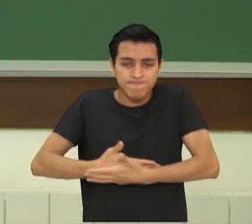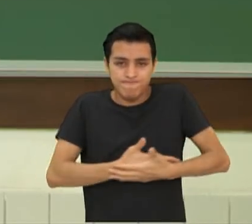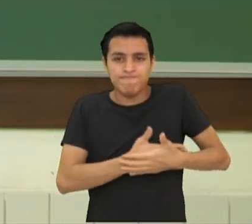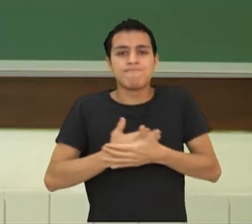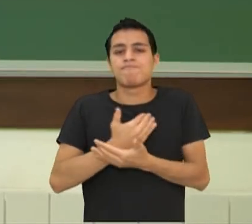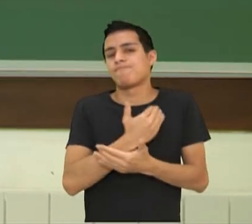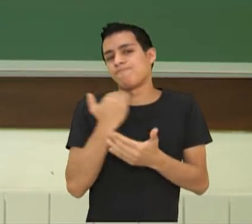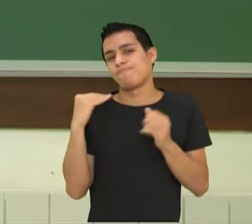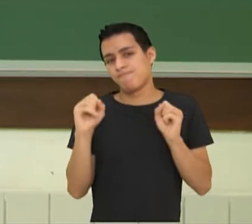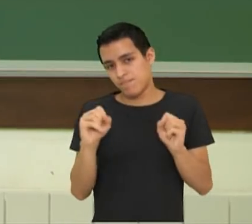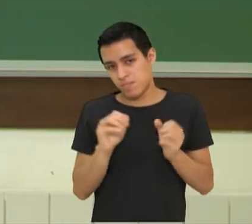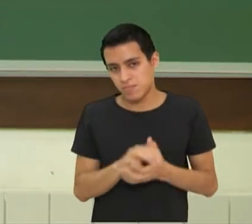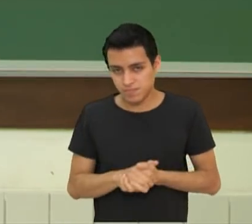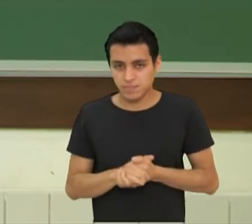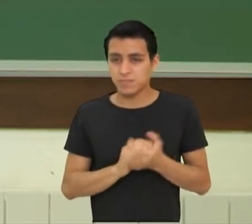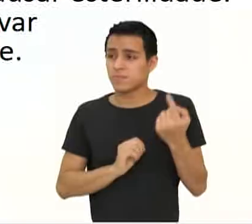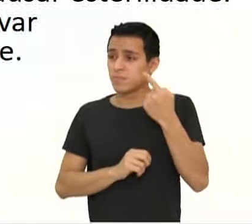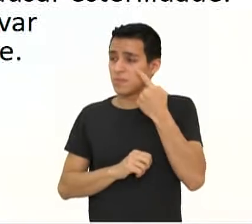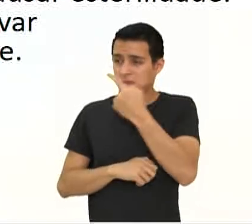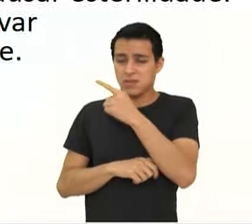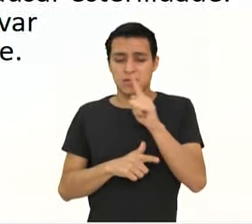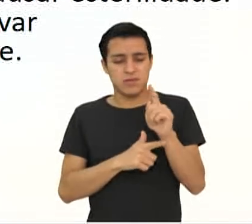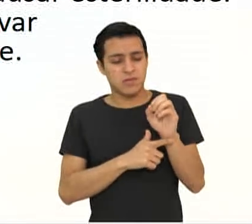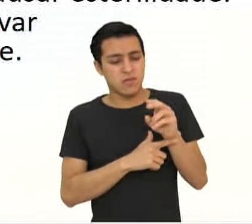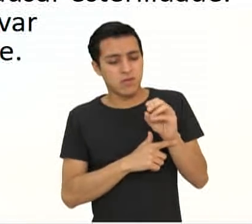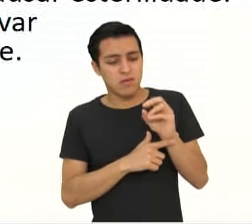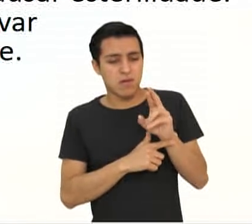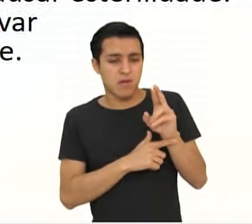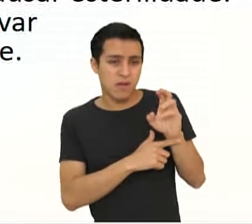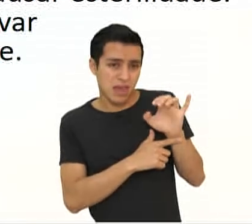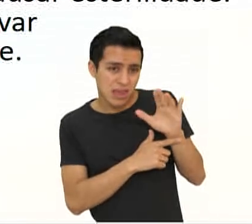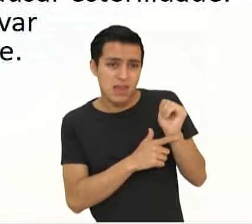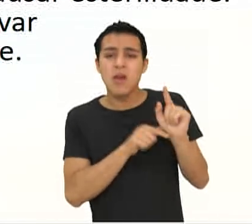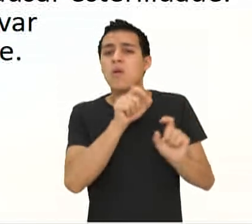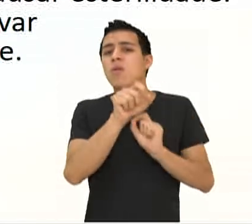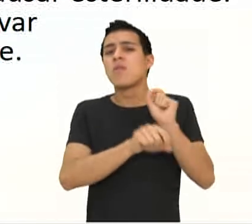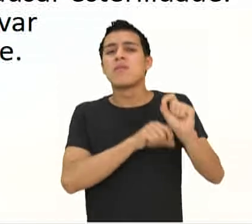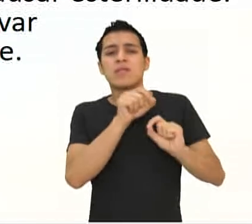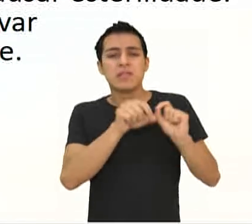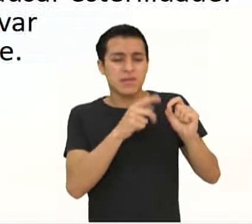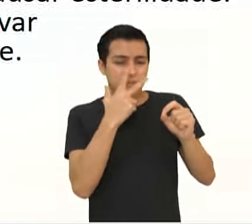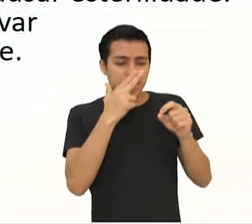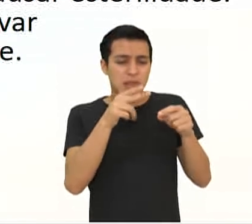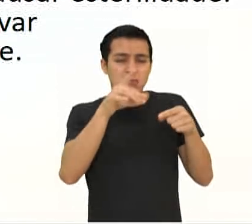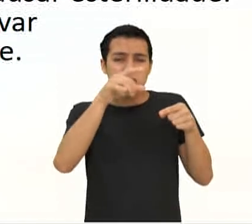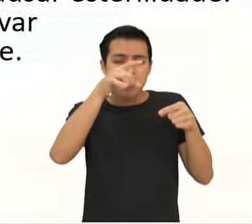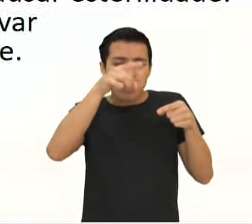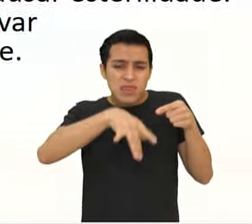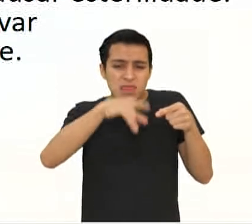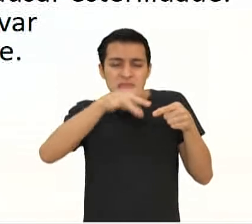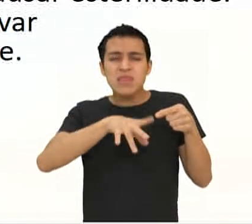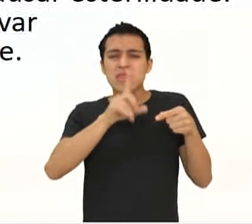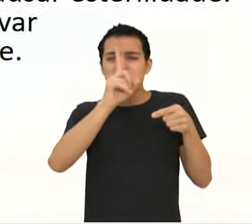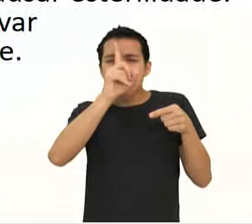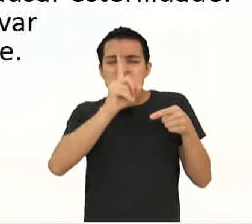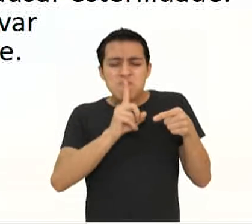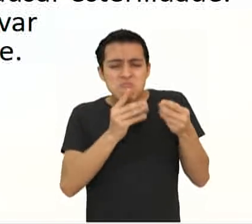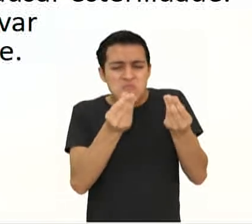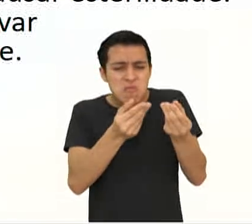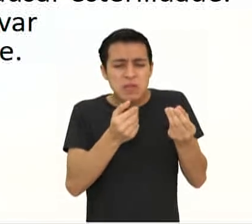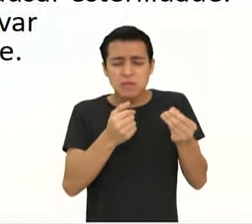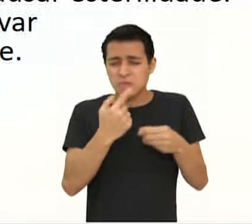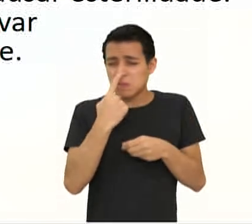bebê. E a gonorreia, por sua vez, ela causa uma secreção um pouquinho amareladinha,